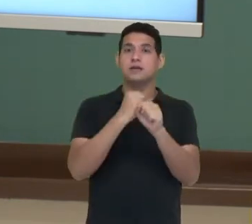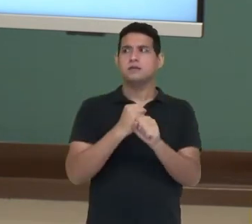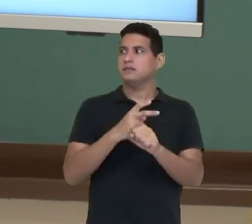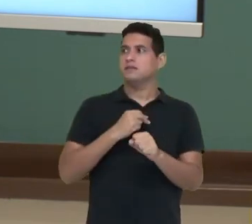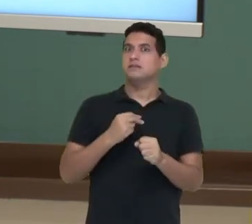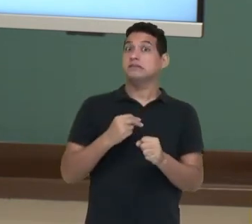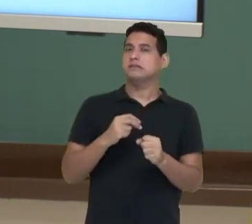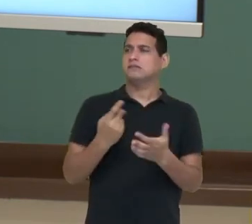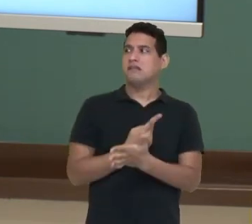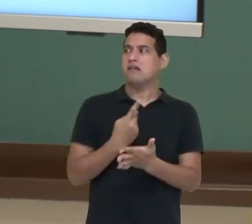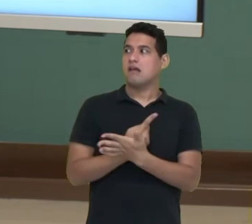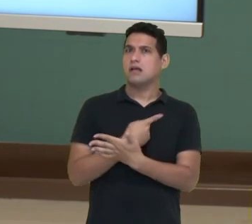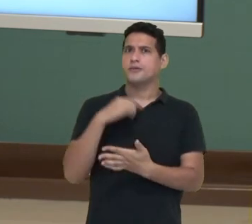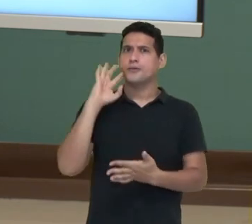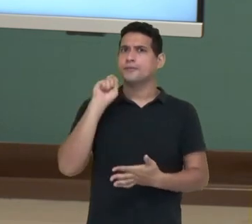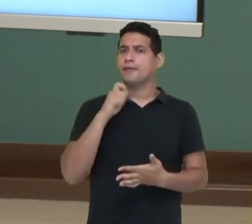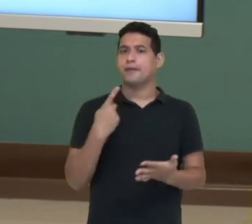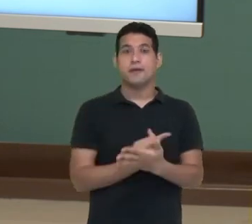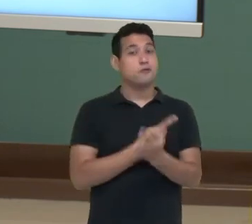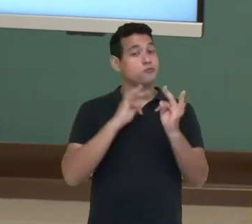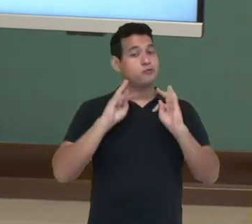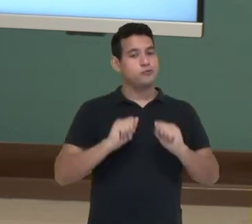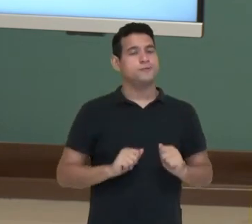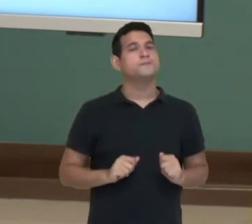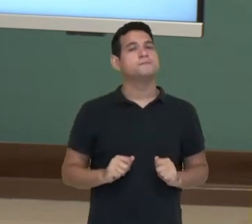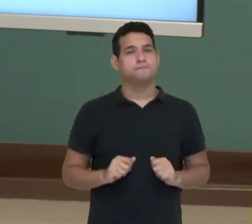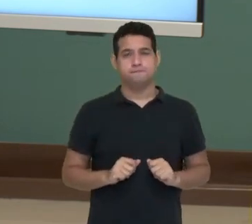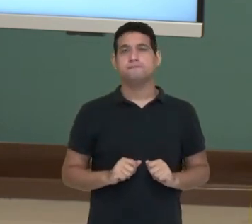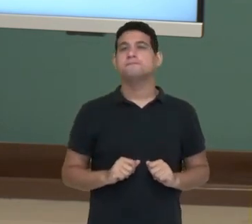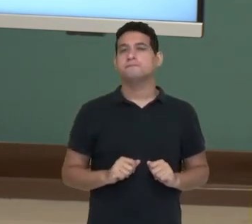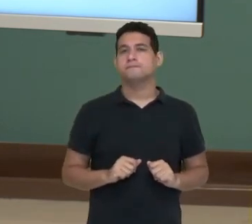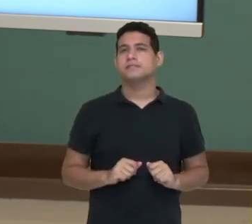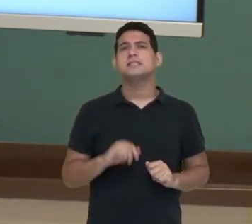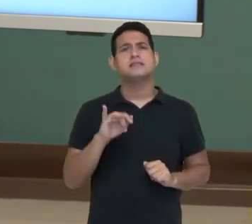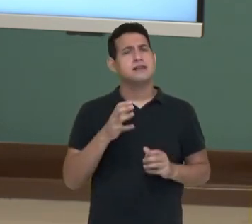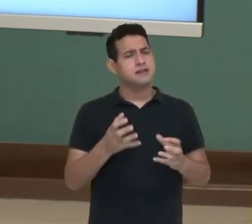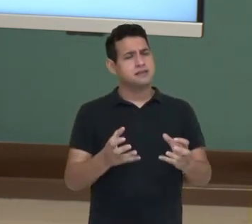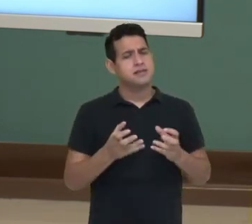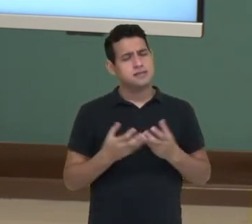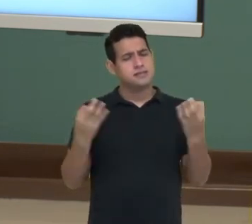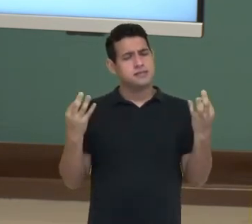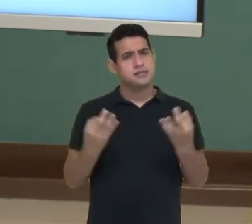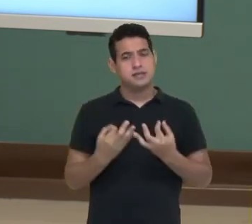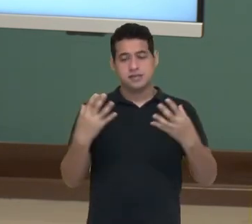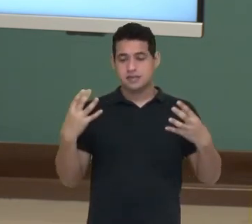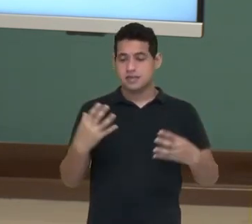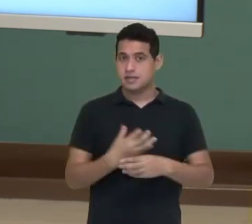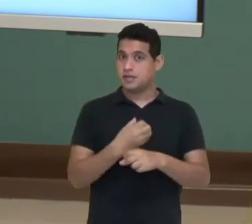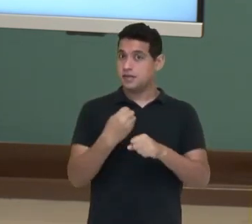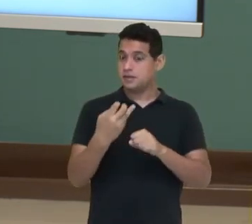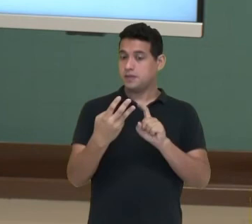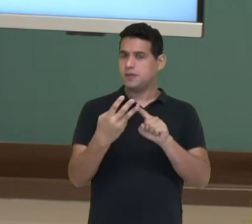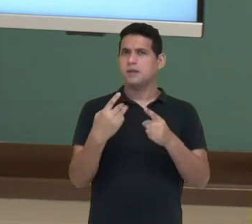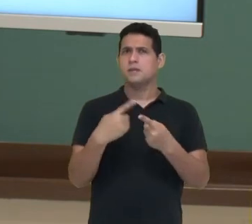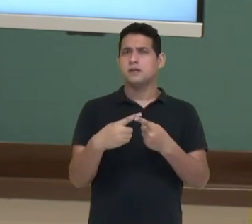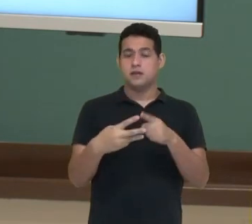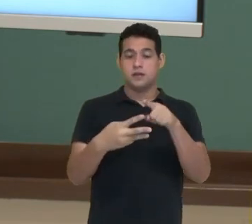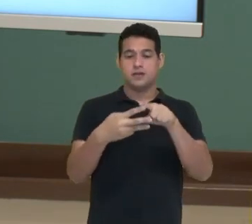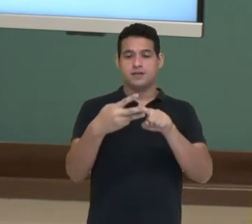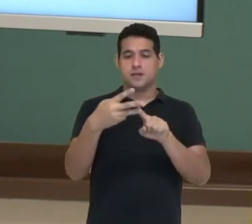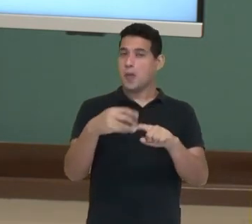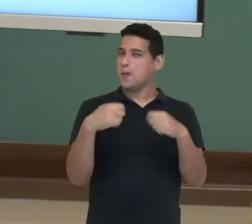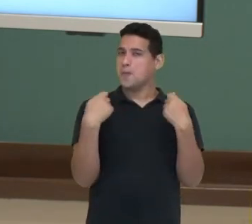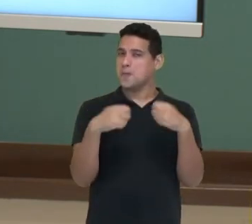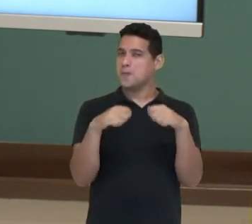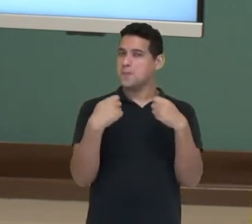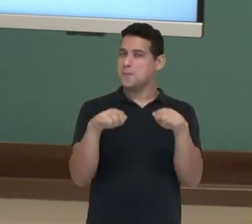opa, e esse está errado, eu erro tudo. Então assim, se você quiser ter certeza, você calcula um terceiro, porque daí os 3 precisam